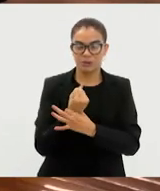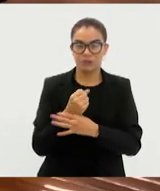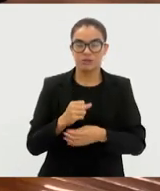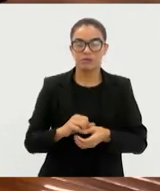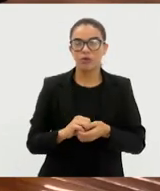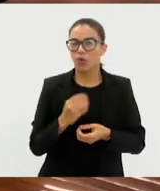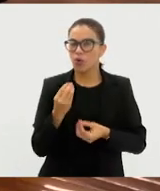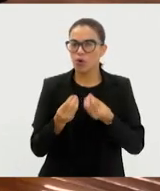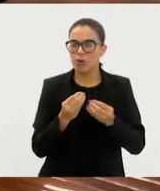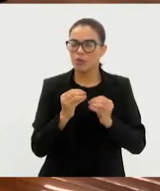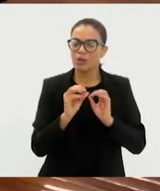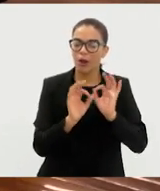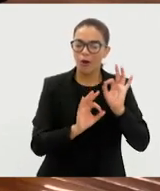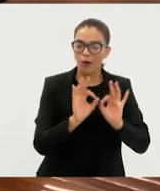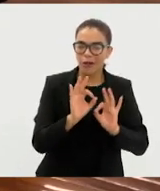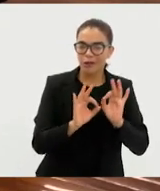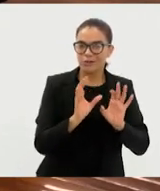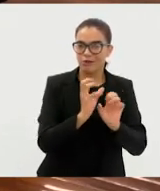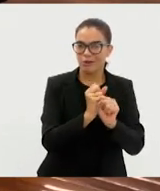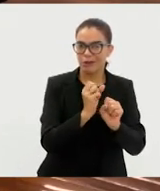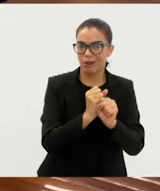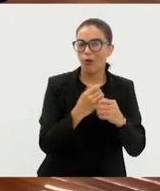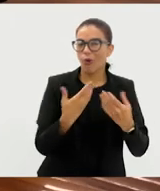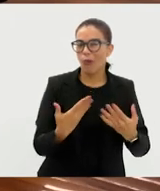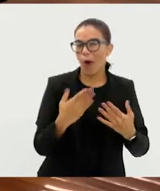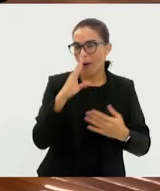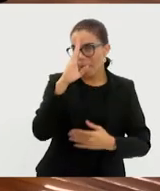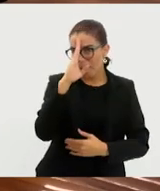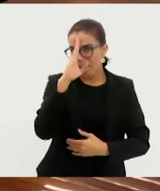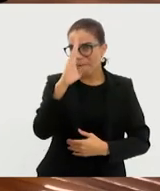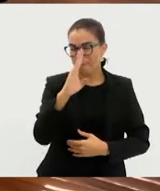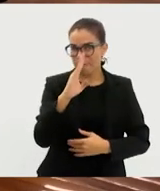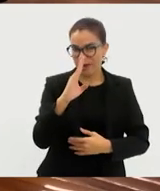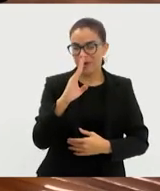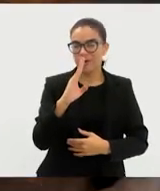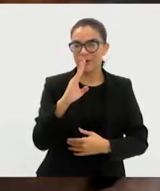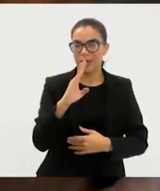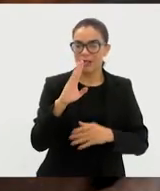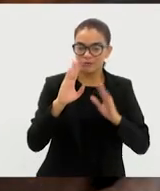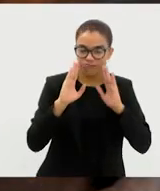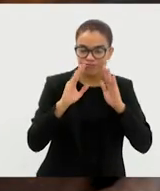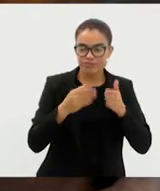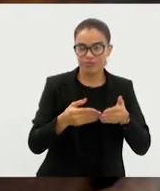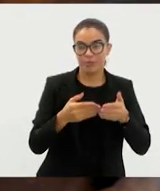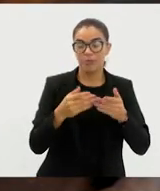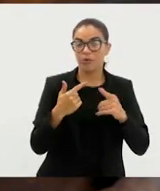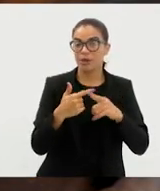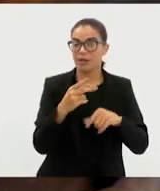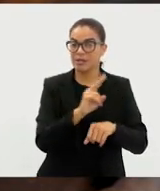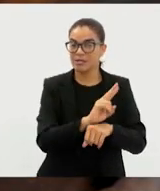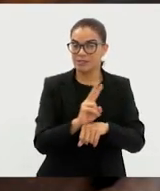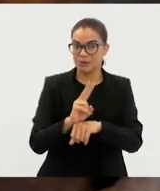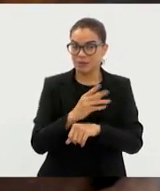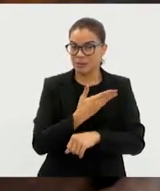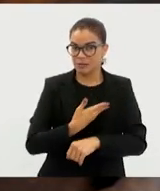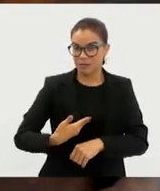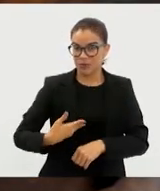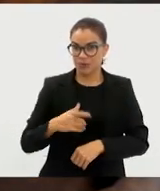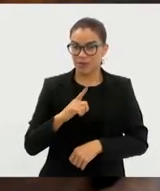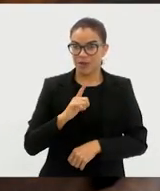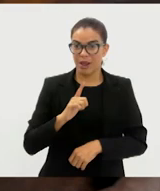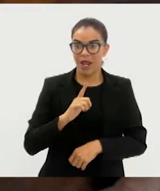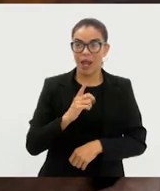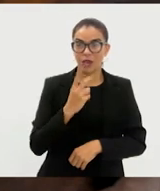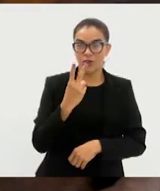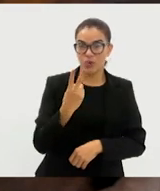está organizando o seu orçamento e que prioridades ele está dando. E até porque na segurança pública eram duas secretarias e viraram três,